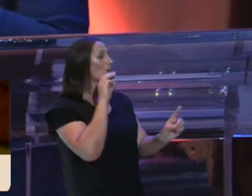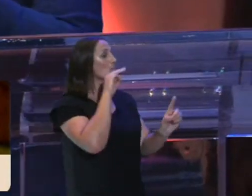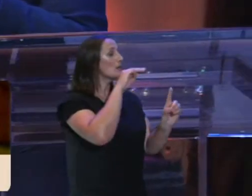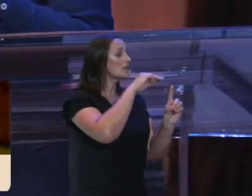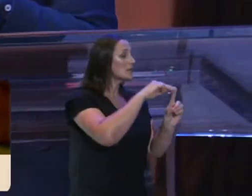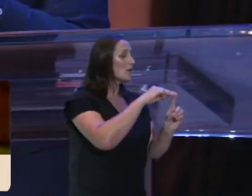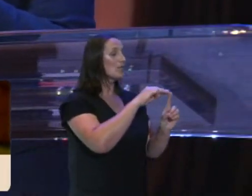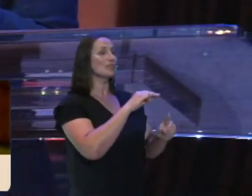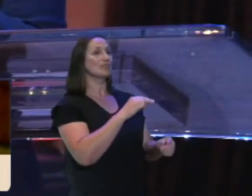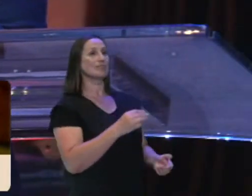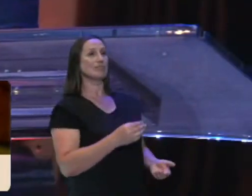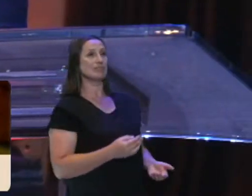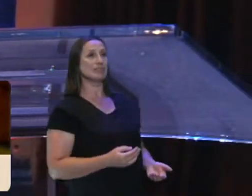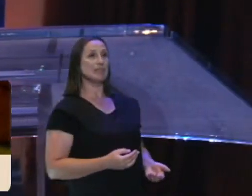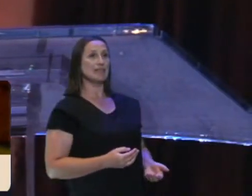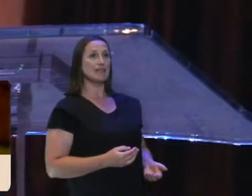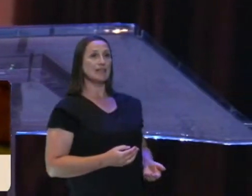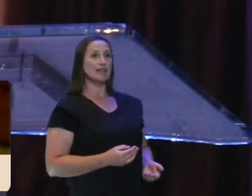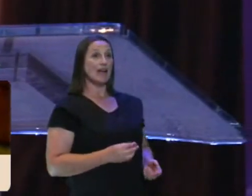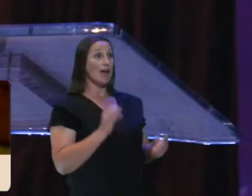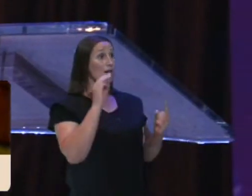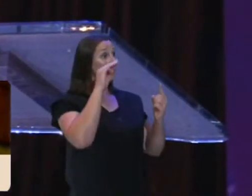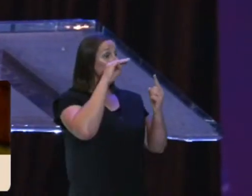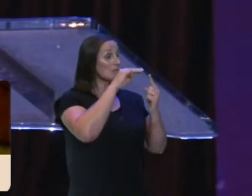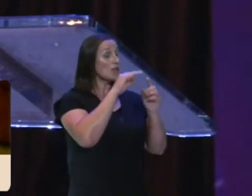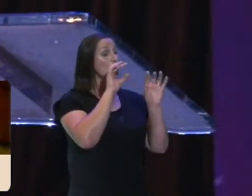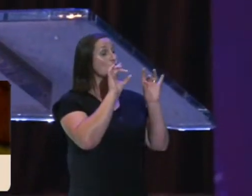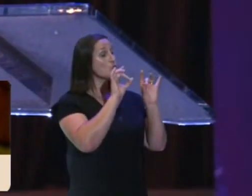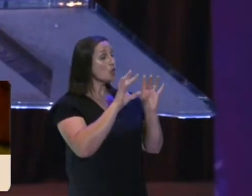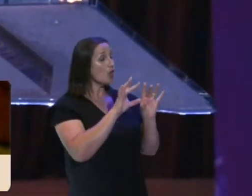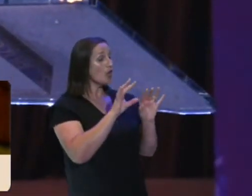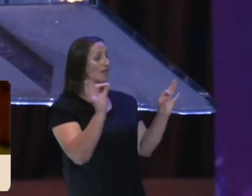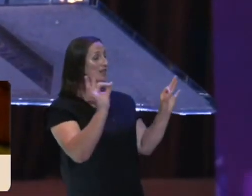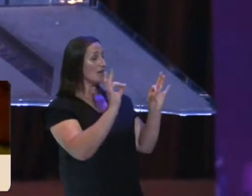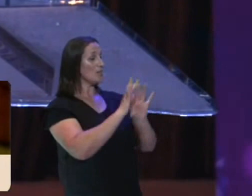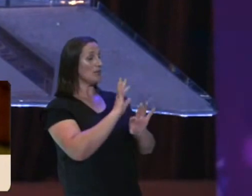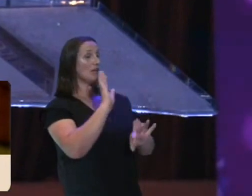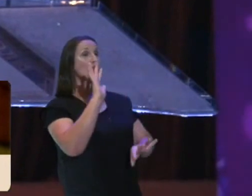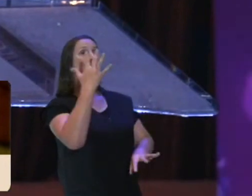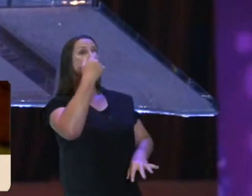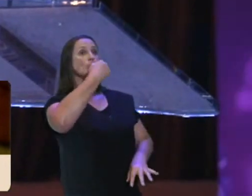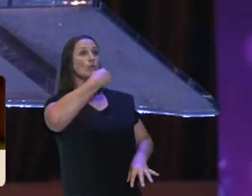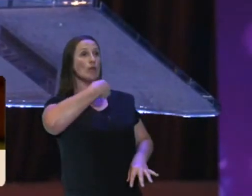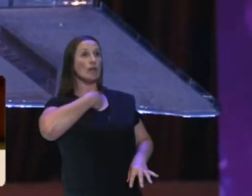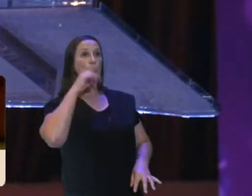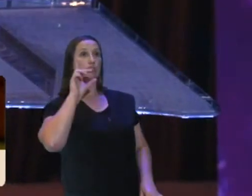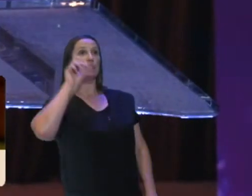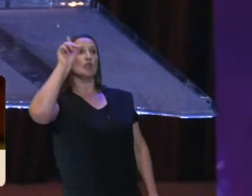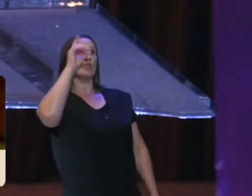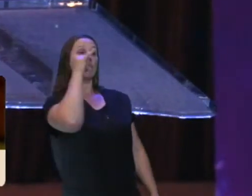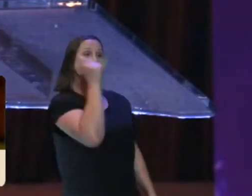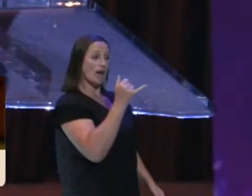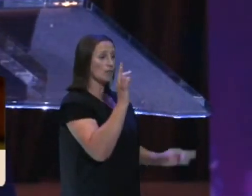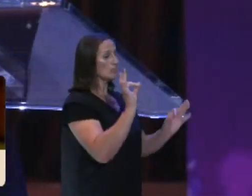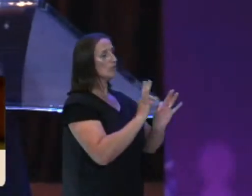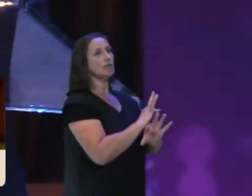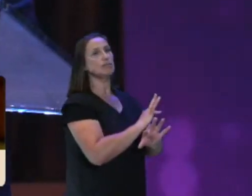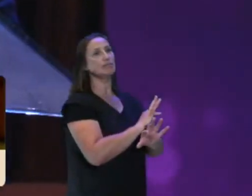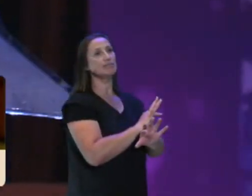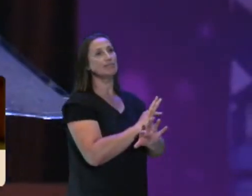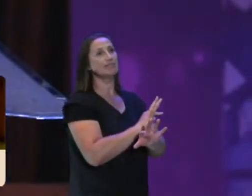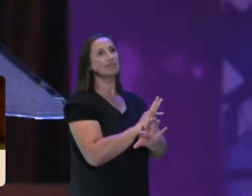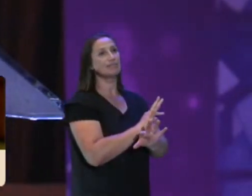A missão só termina quando eu falar que terminou. E aqui tem uma